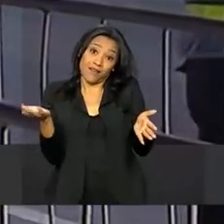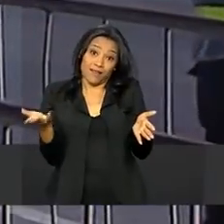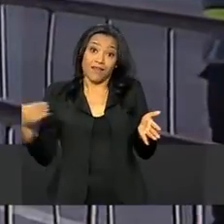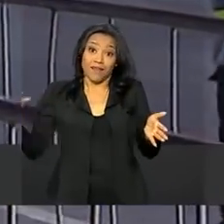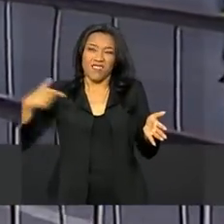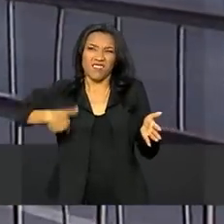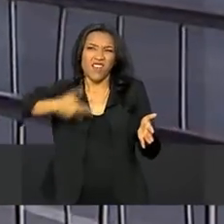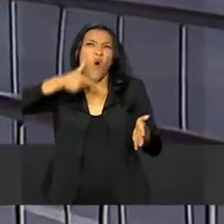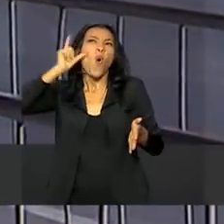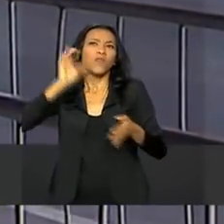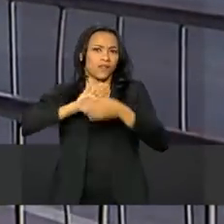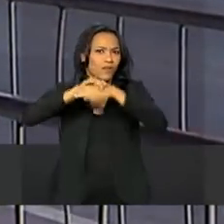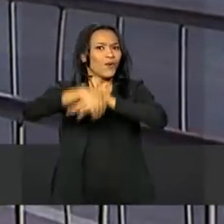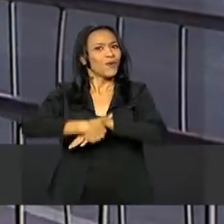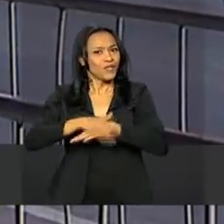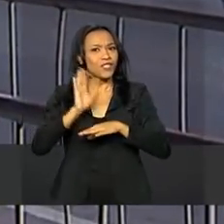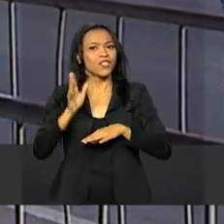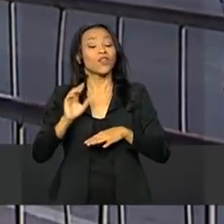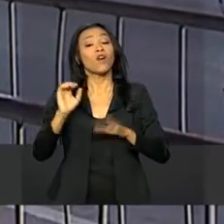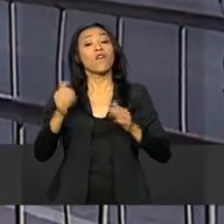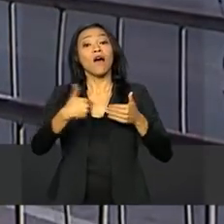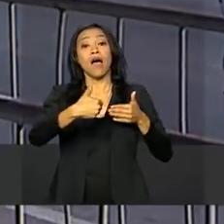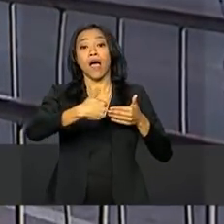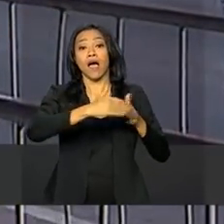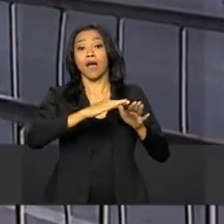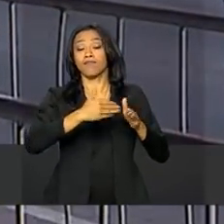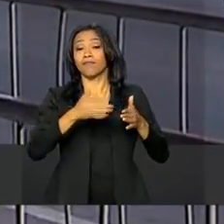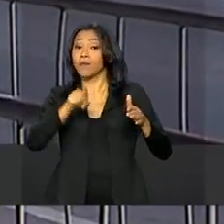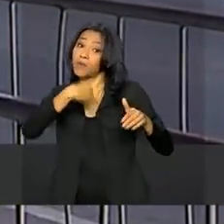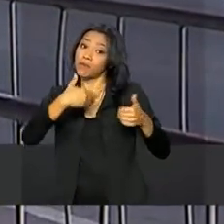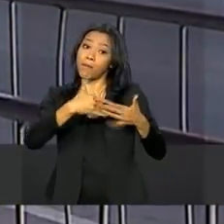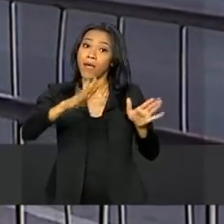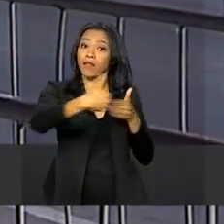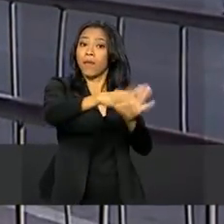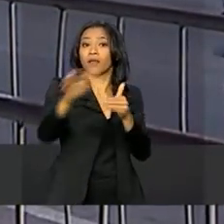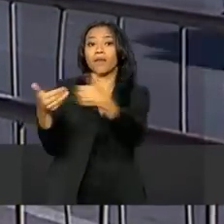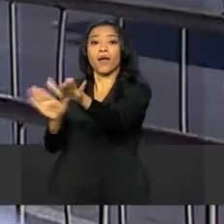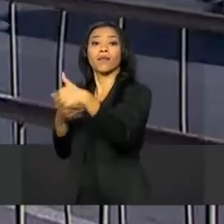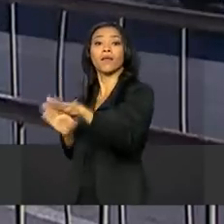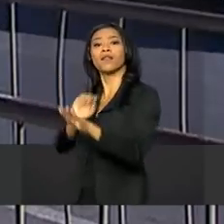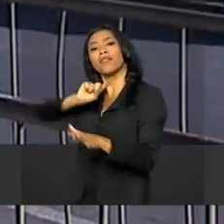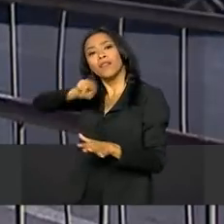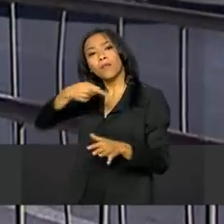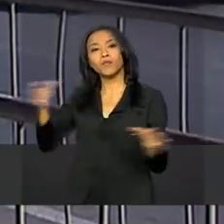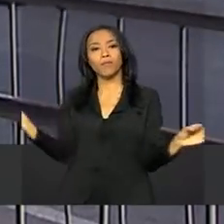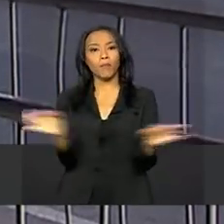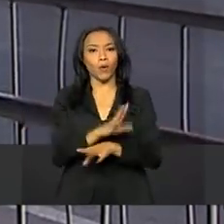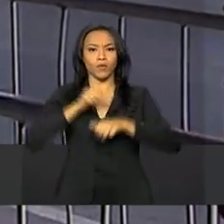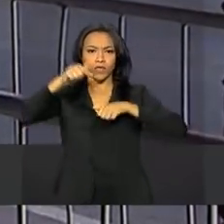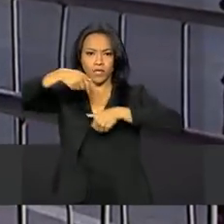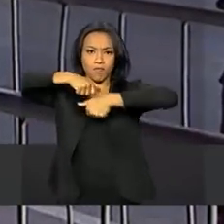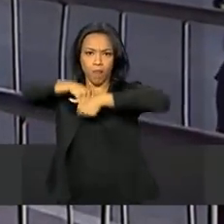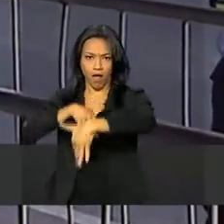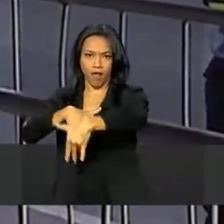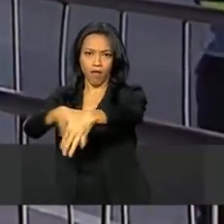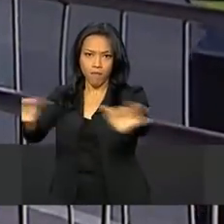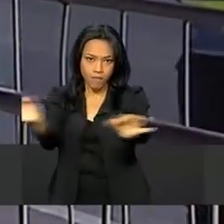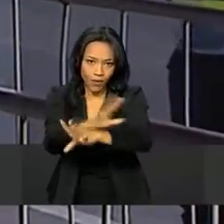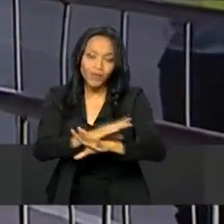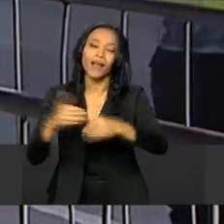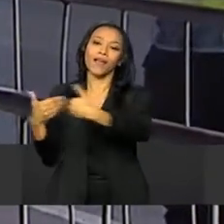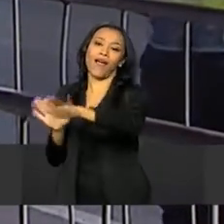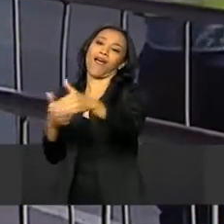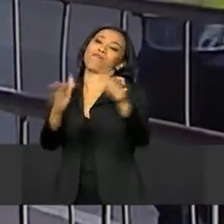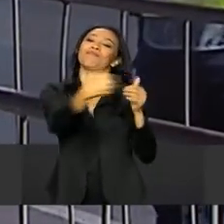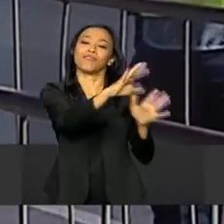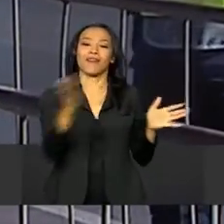fechadas desde ontem à noite, só devem ser liberadas depois do evento. Então a recomendação para quem ainda pensa em vir para cá, para a Esplanada dos